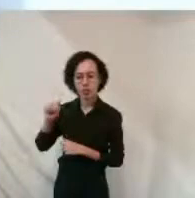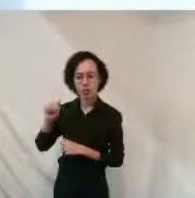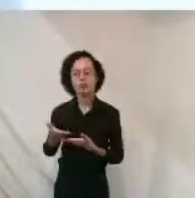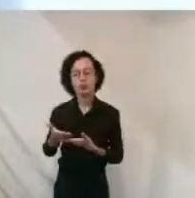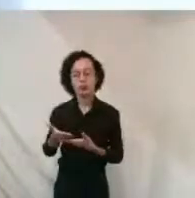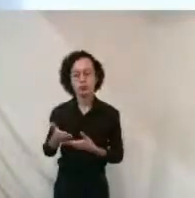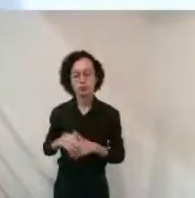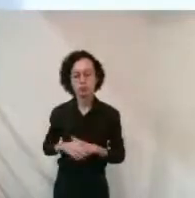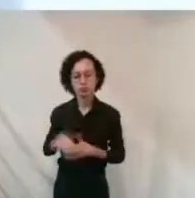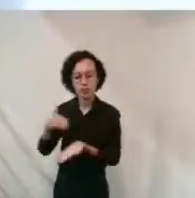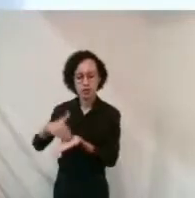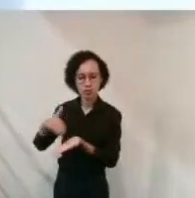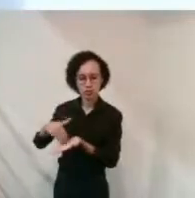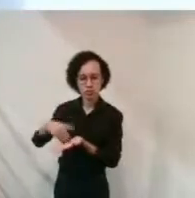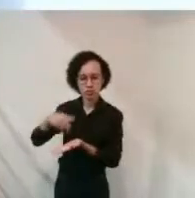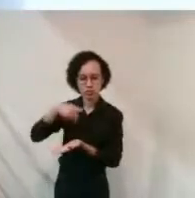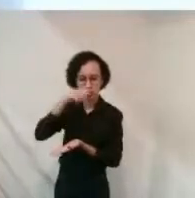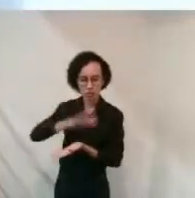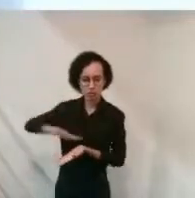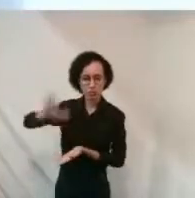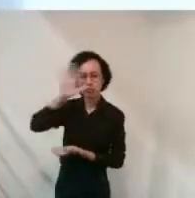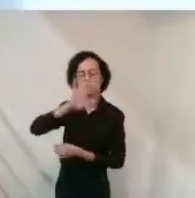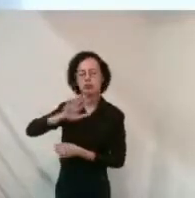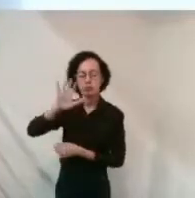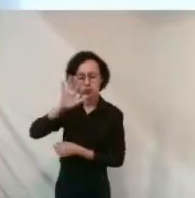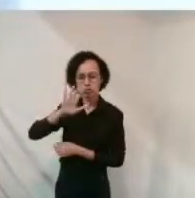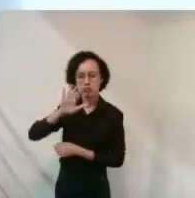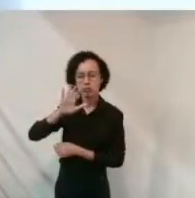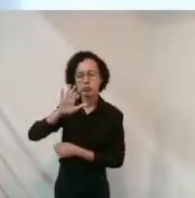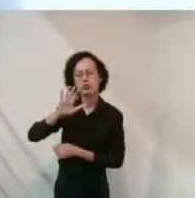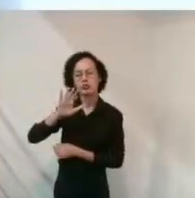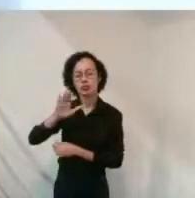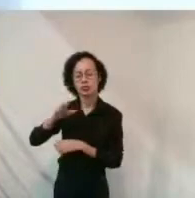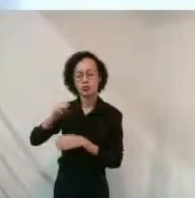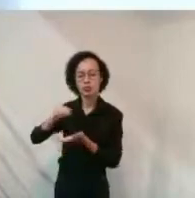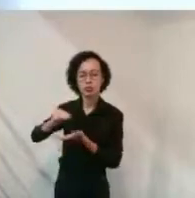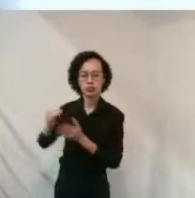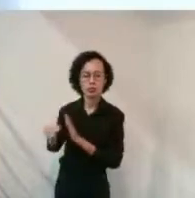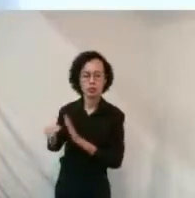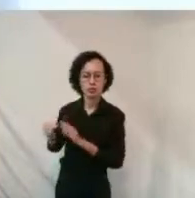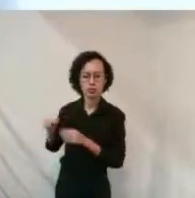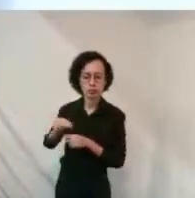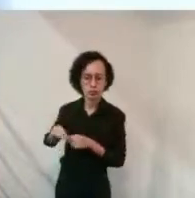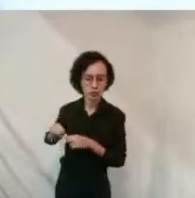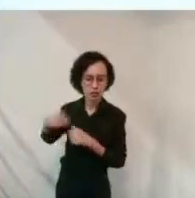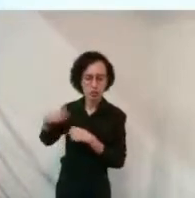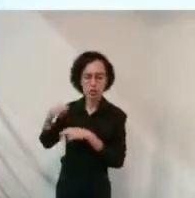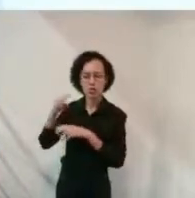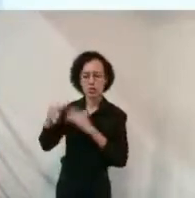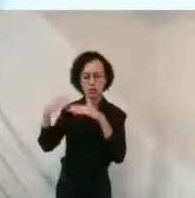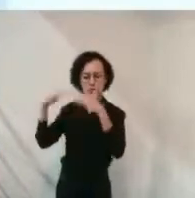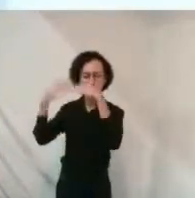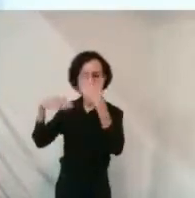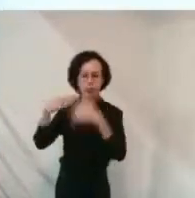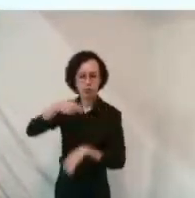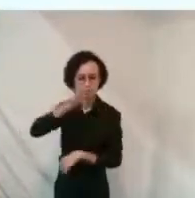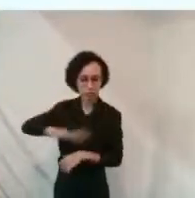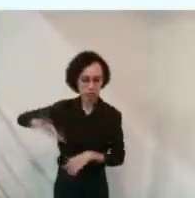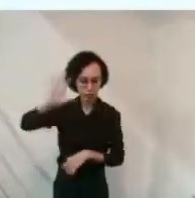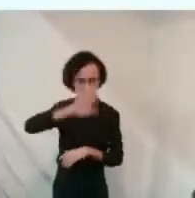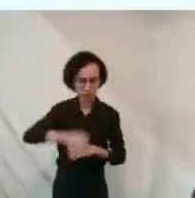Muitíssimo senhor secretário nacional de saneamento do Ministério de Desenvolvimento Regional, doutor Pedro